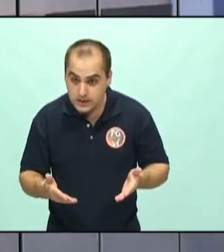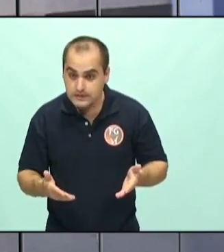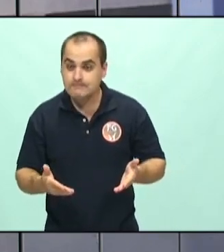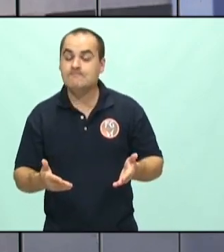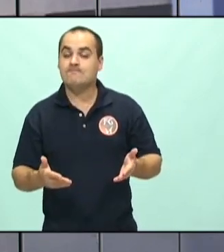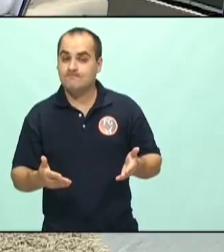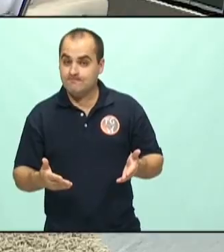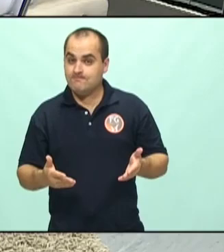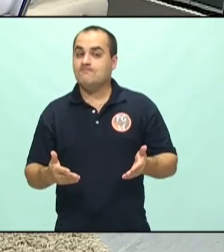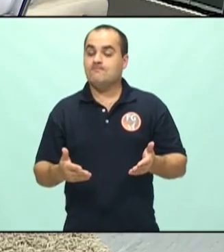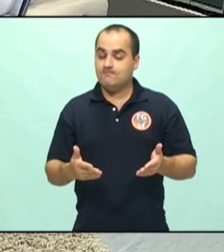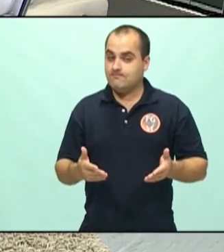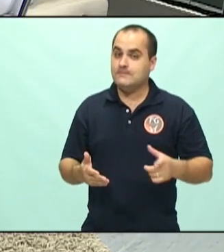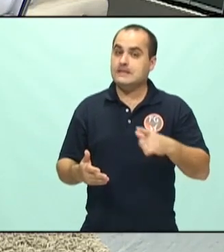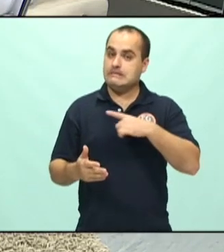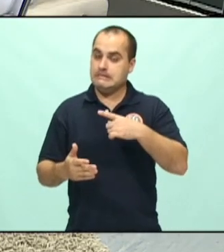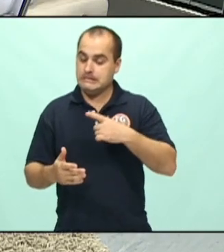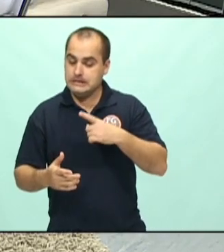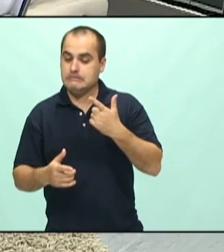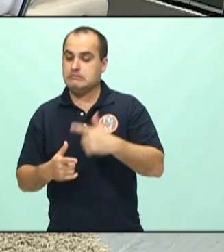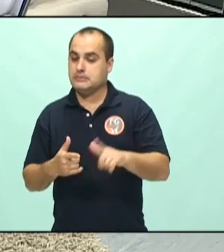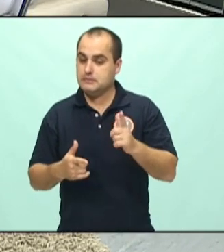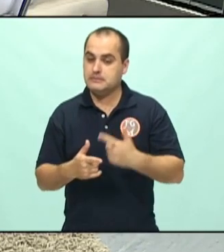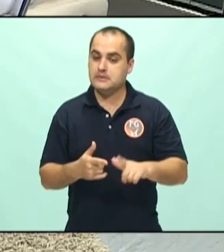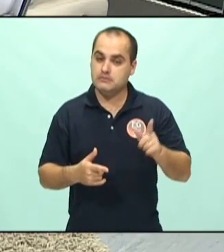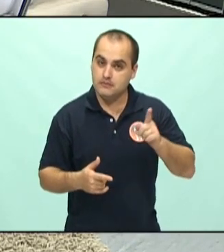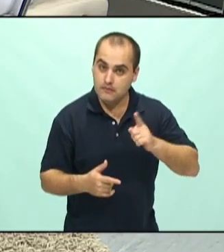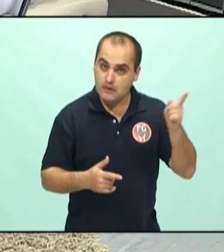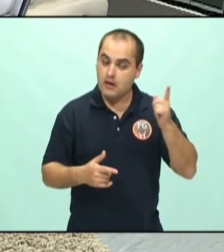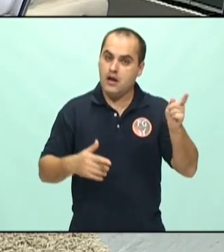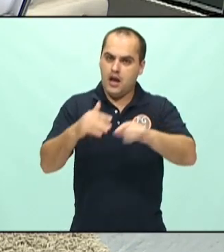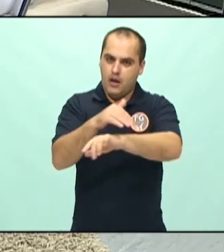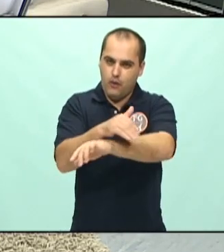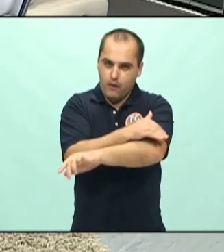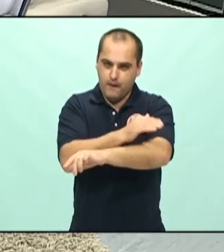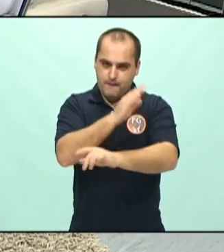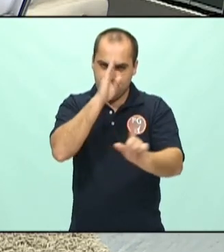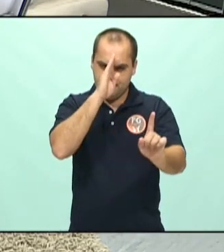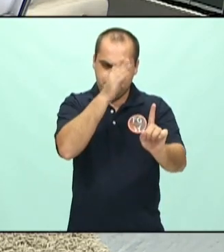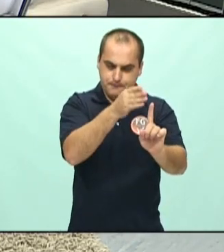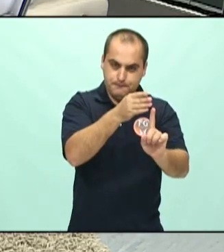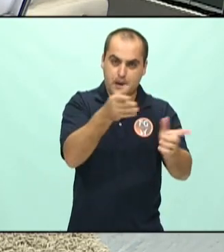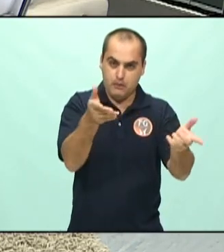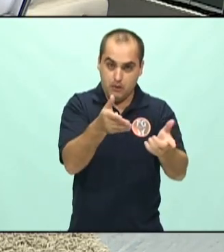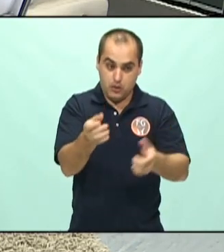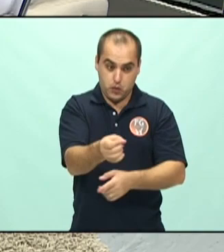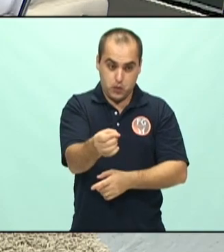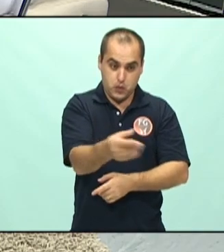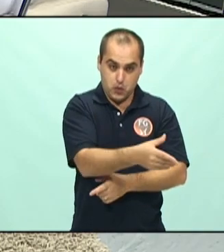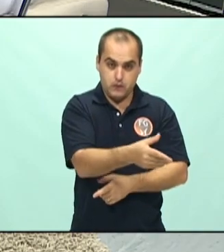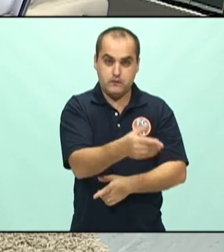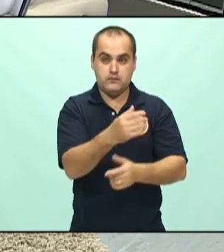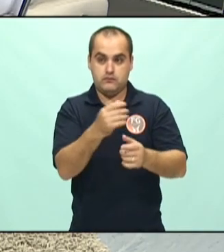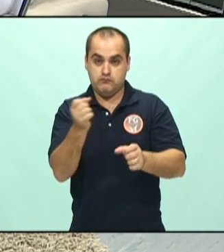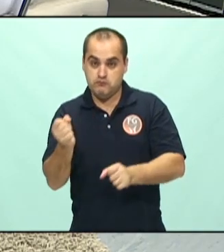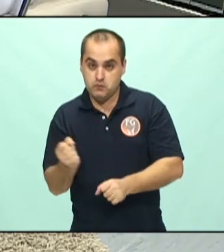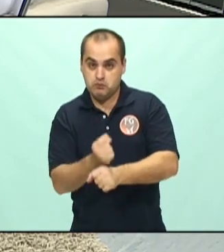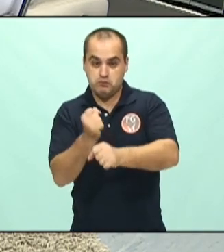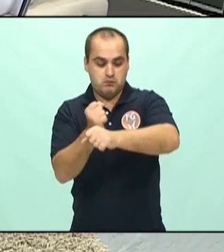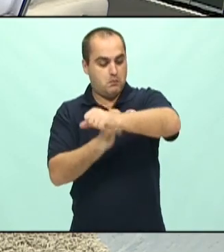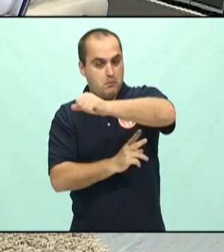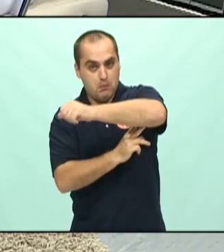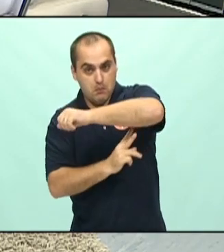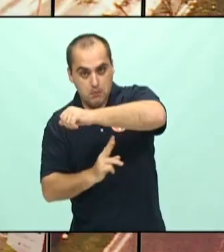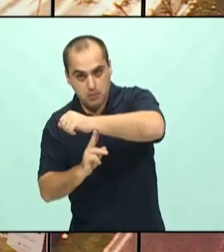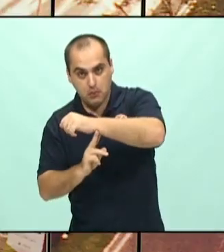e que foi revitalizada aquela pela rua principal da murta construção de ponte la na